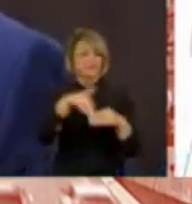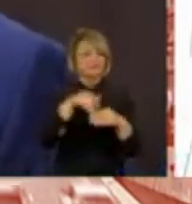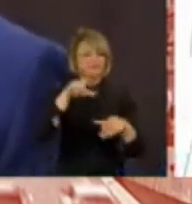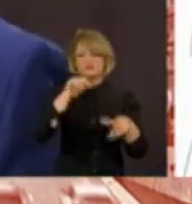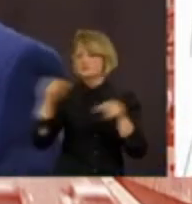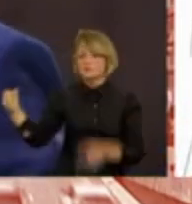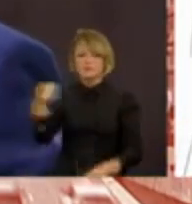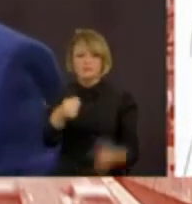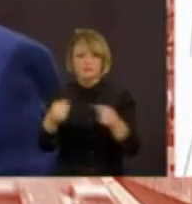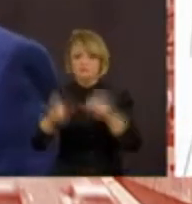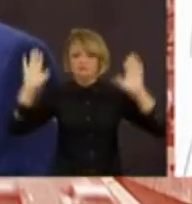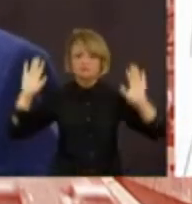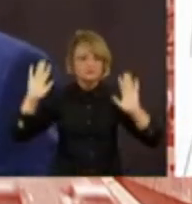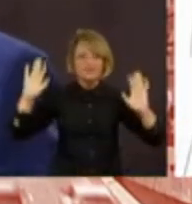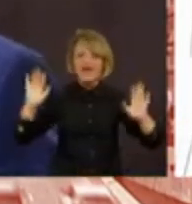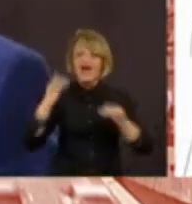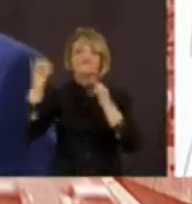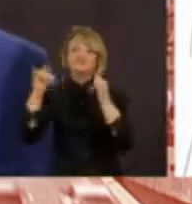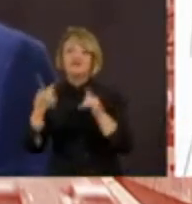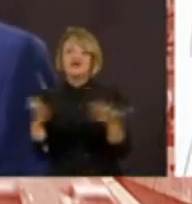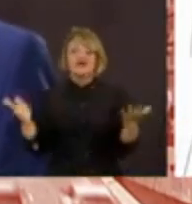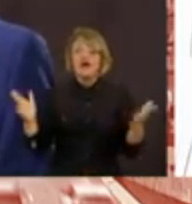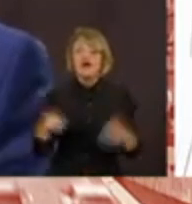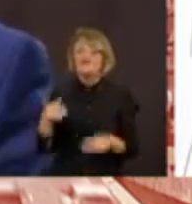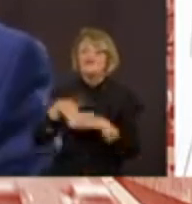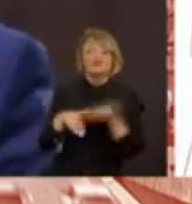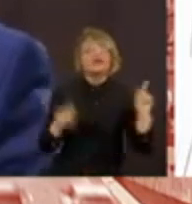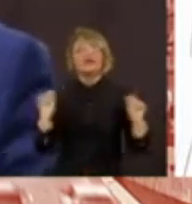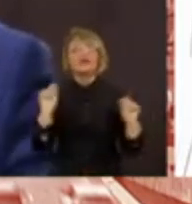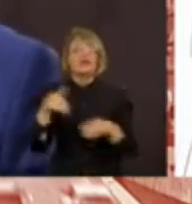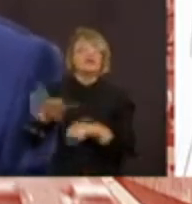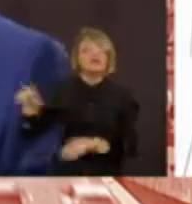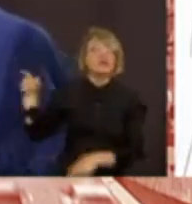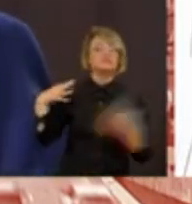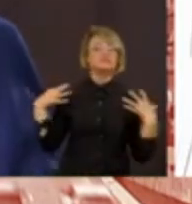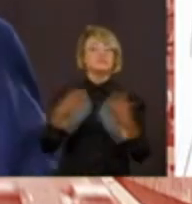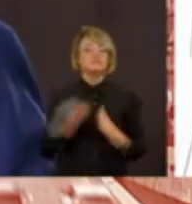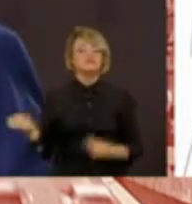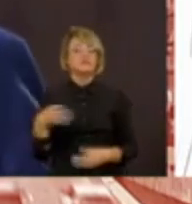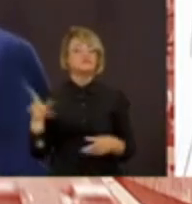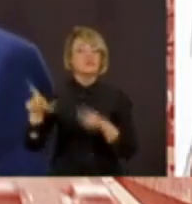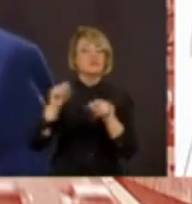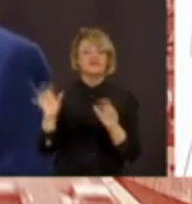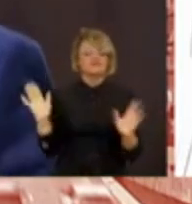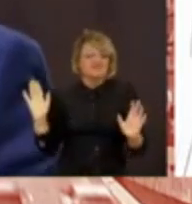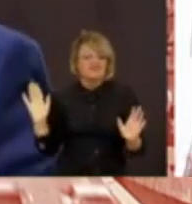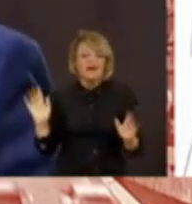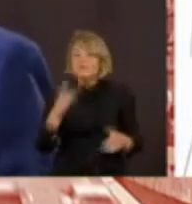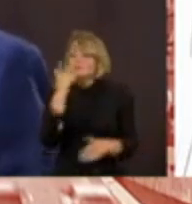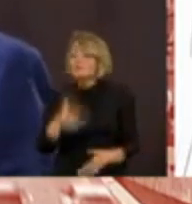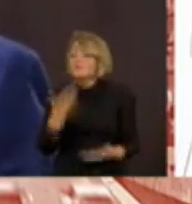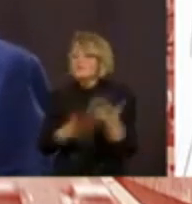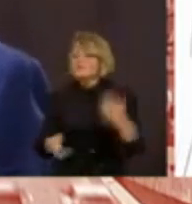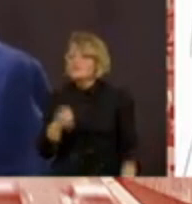não é uma pessoa qualquer que está falando, é um presidente da República. Isso tem um impacto, esse cara é uma figura poderosa, é o homem mais importante do